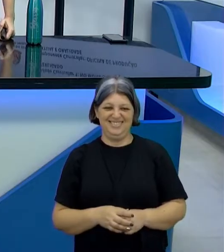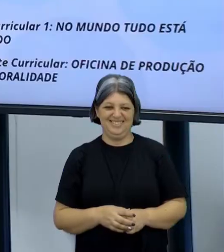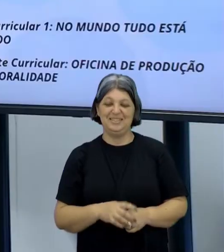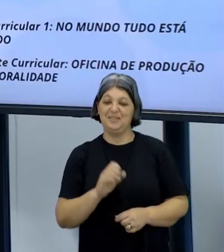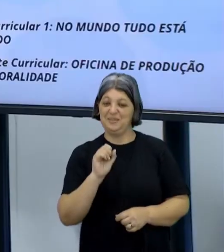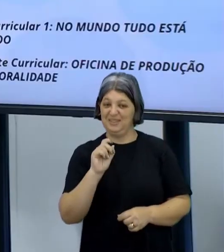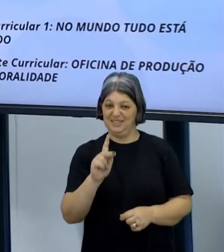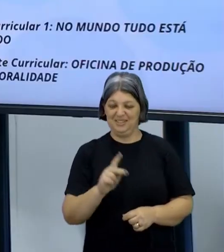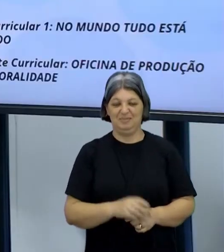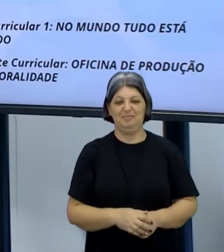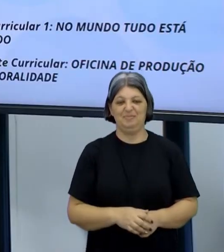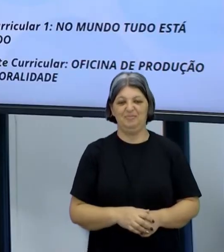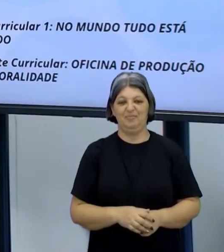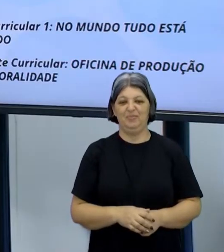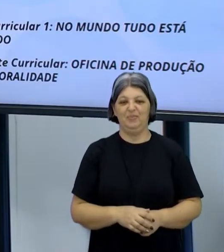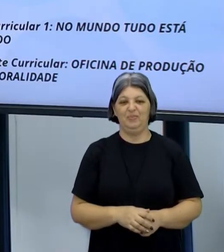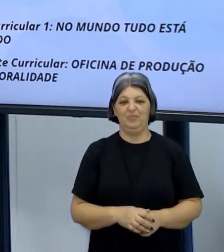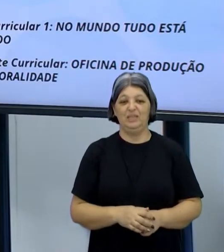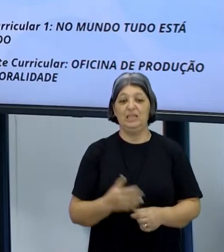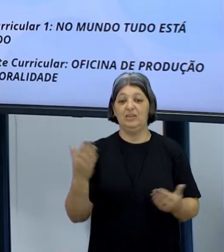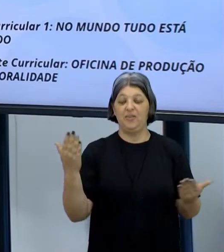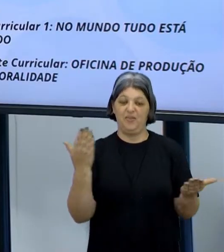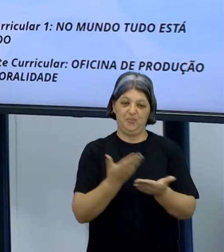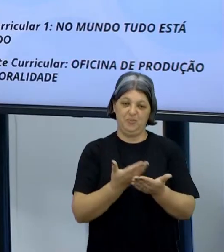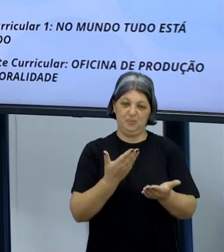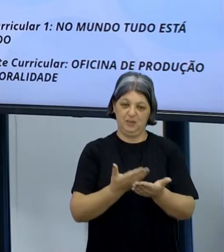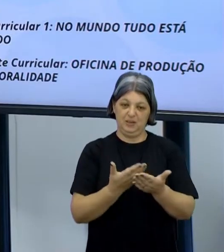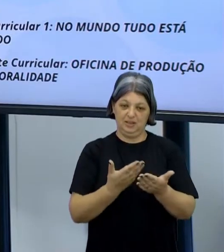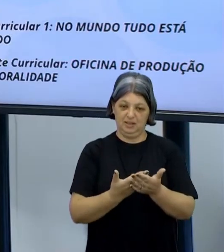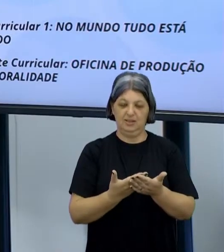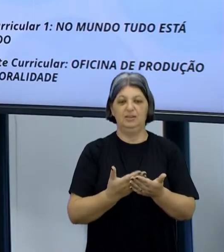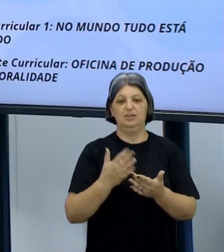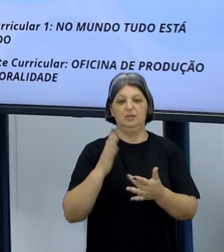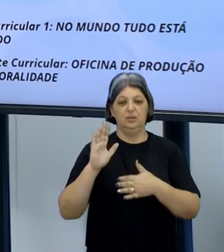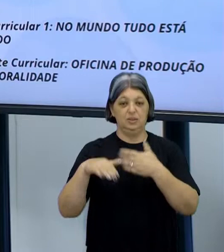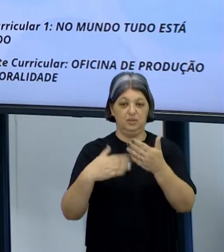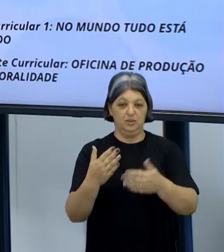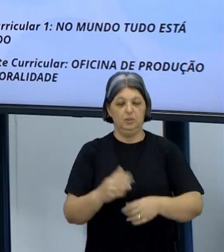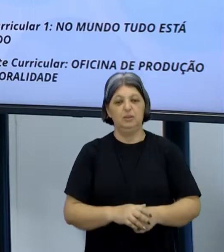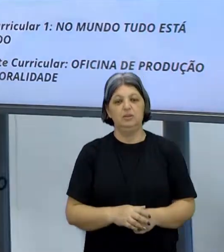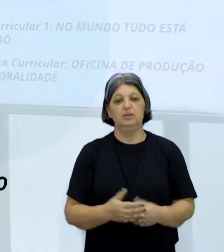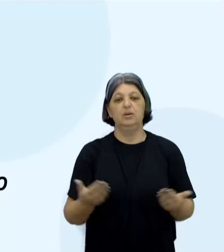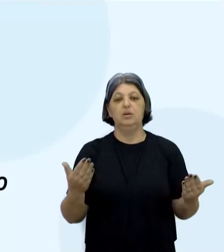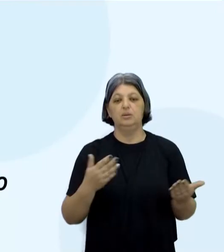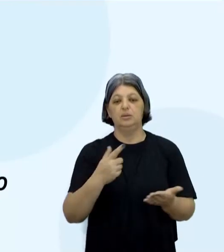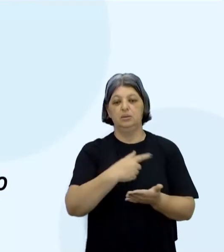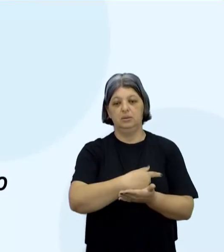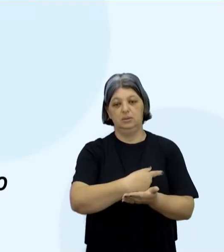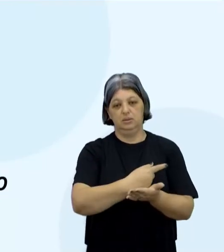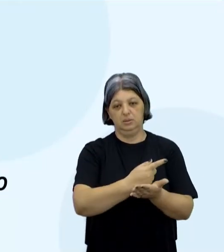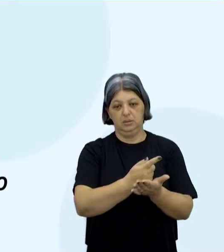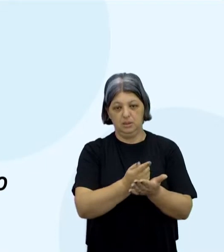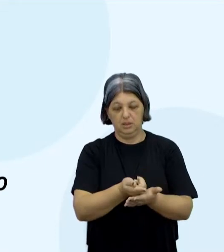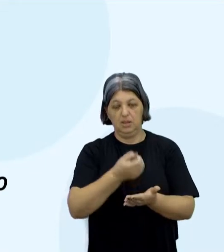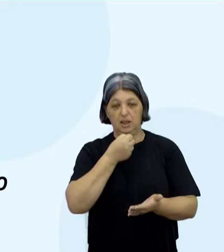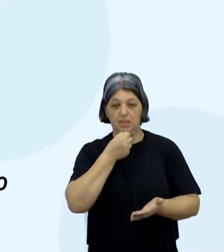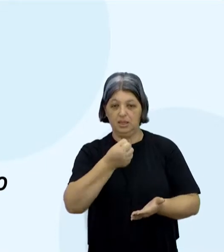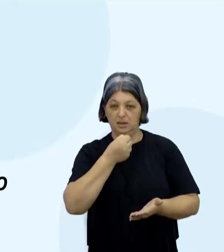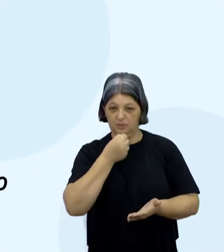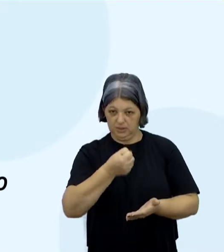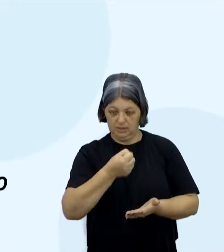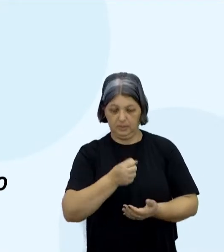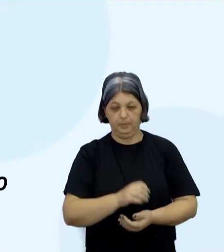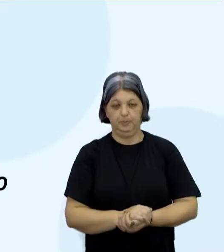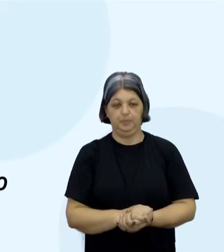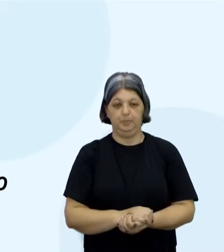Ok, então nós estamos aí na primeira aula do desenvolvimento. Vamos trabalhar um pouquinho sobre o gênero entrevista. Então